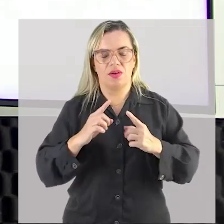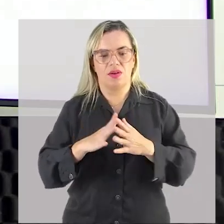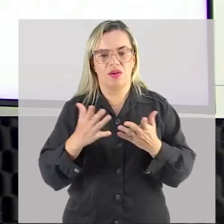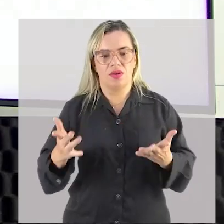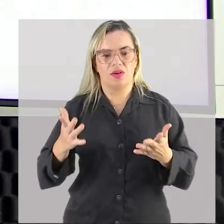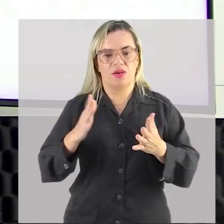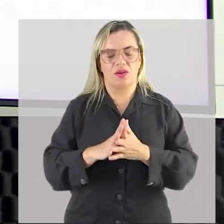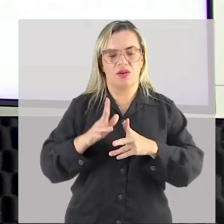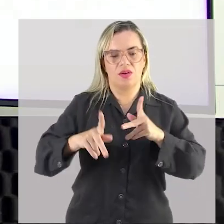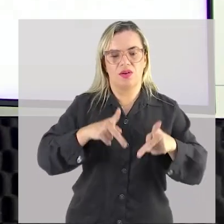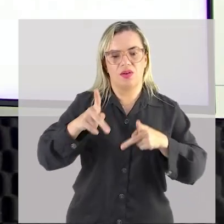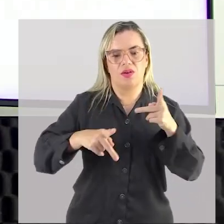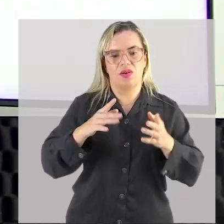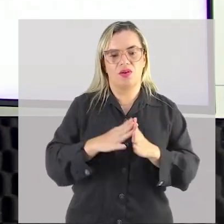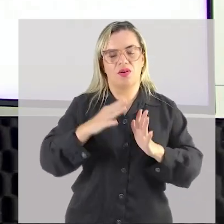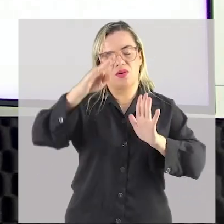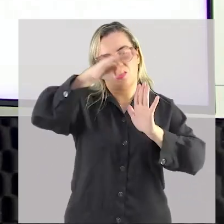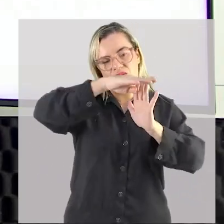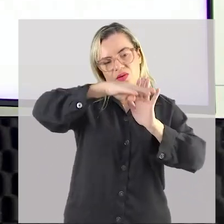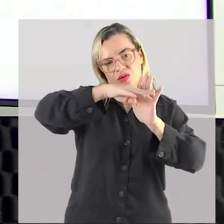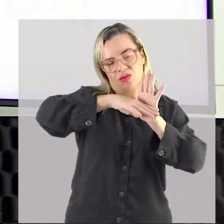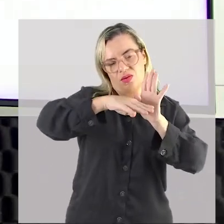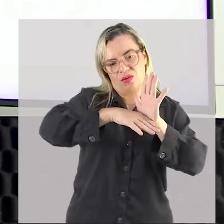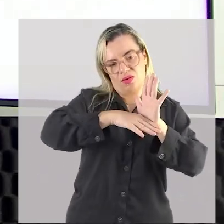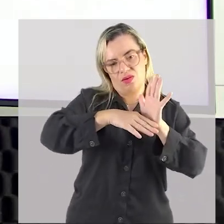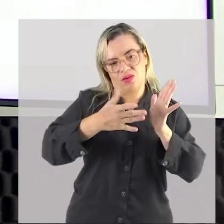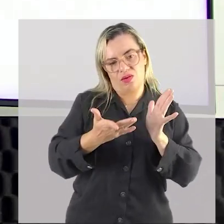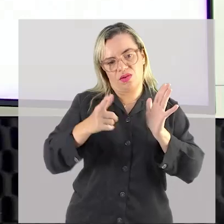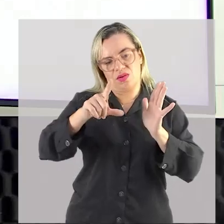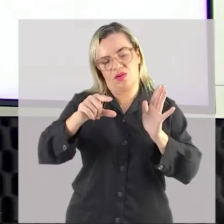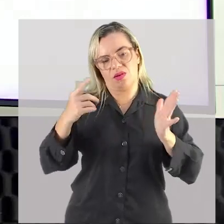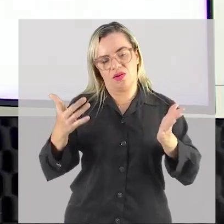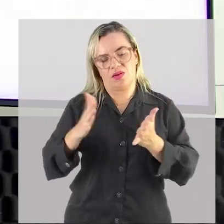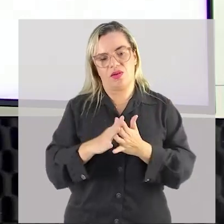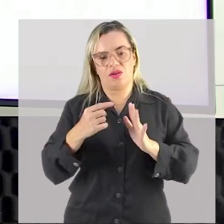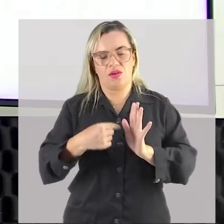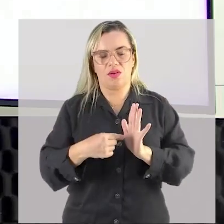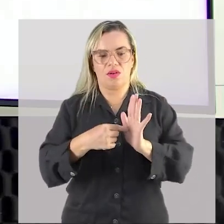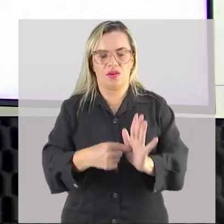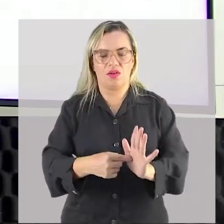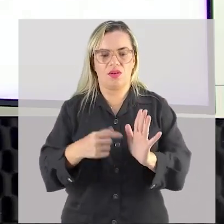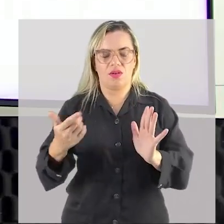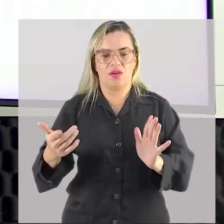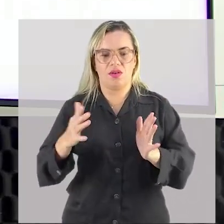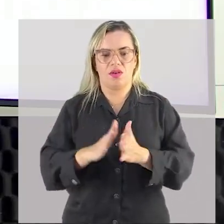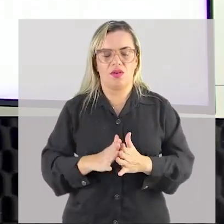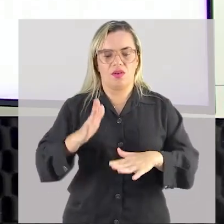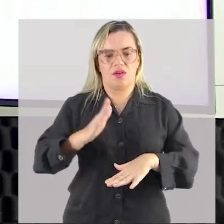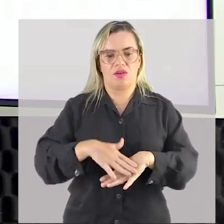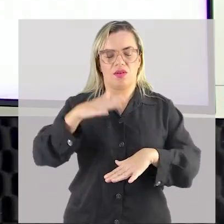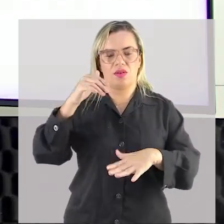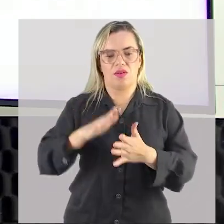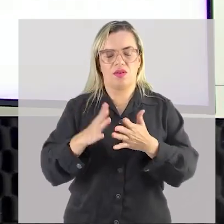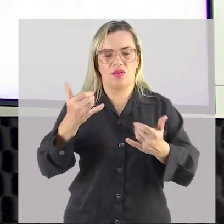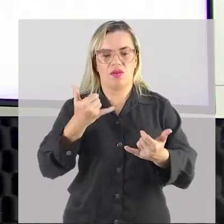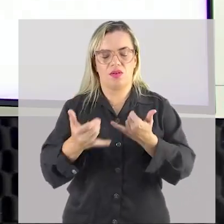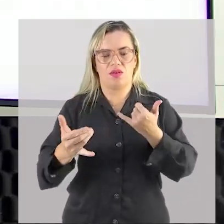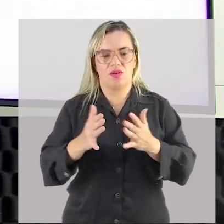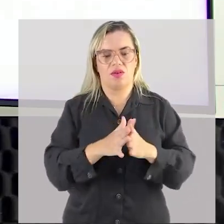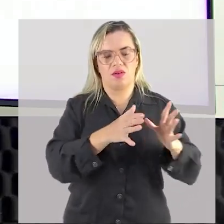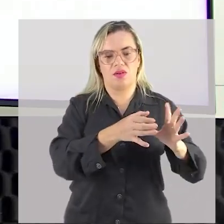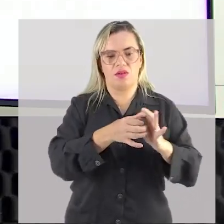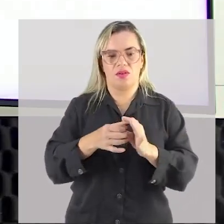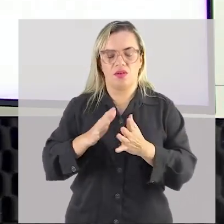significado agora qual delas qual dessas alternativas aí que traz um dito popular mais se assem com a